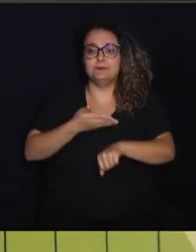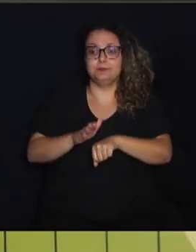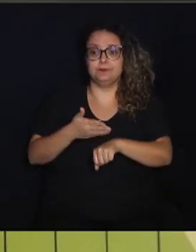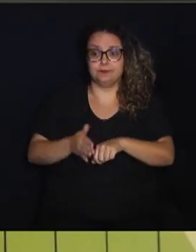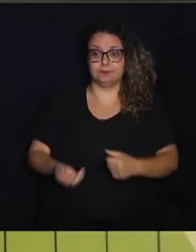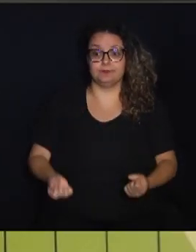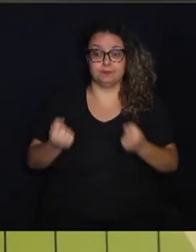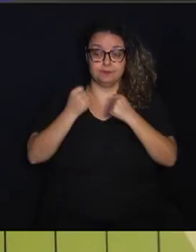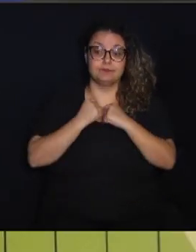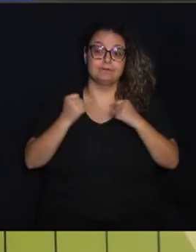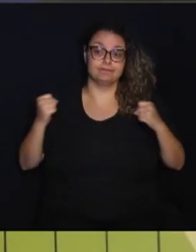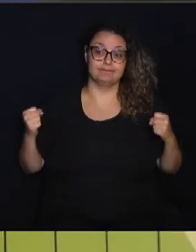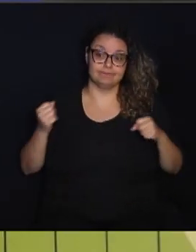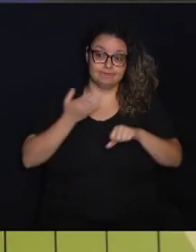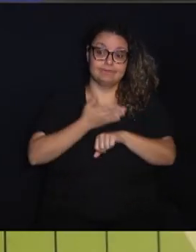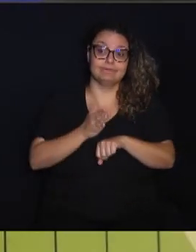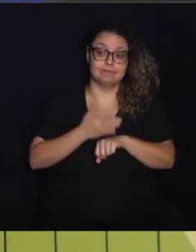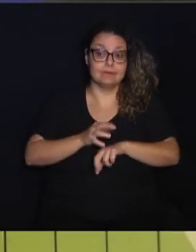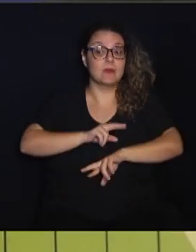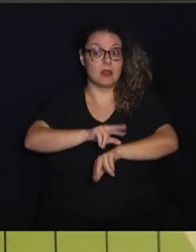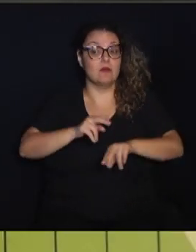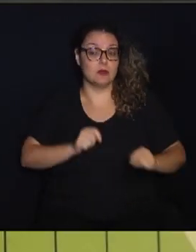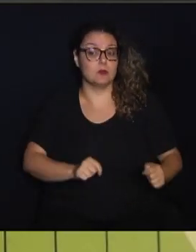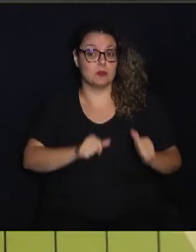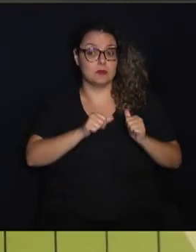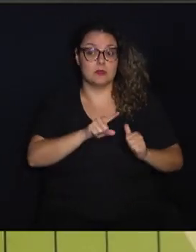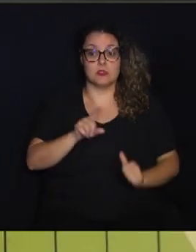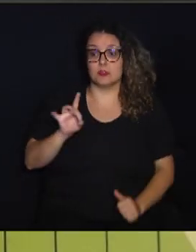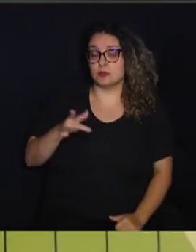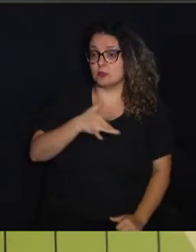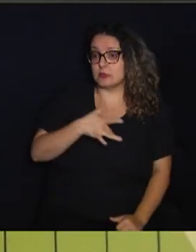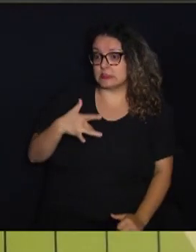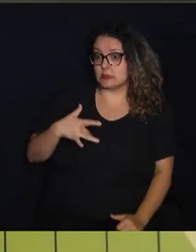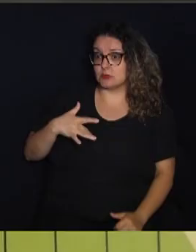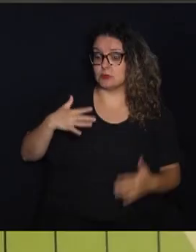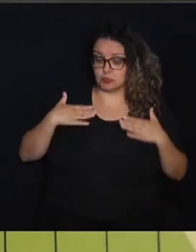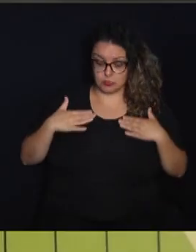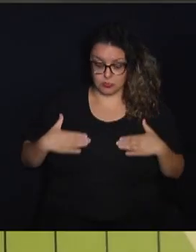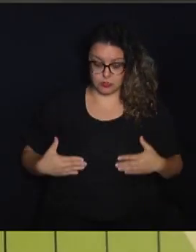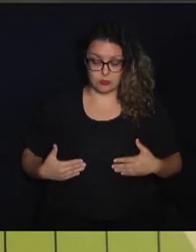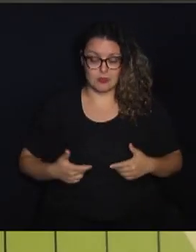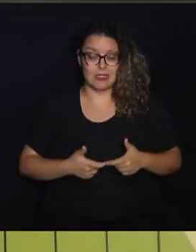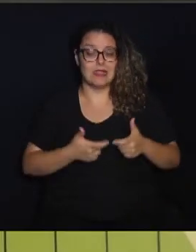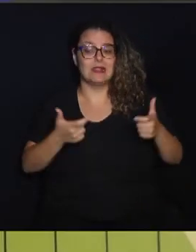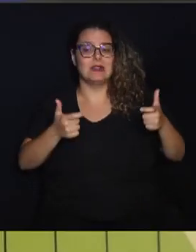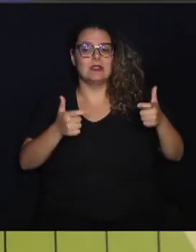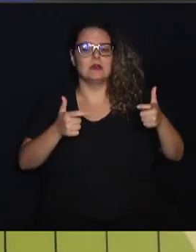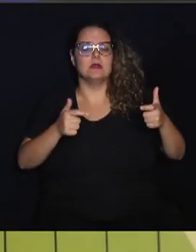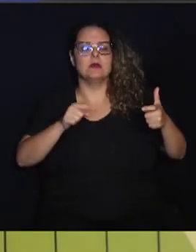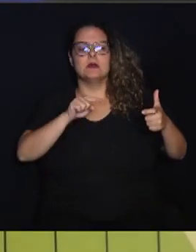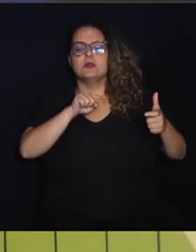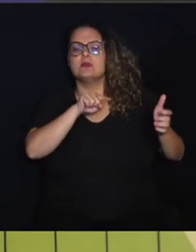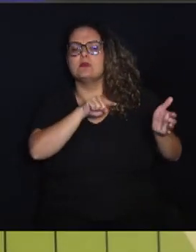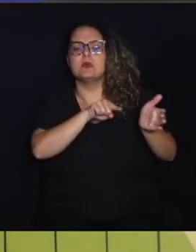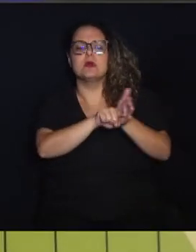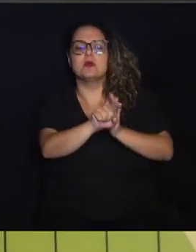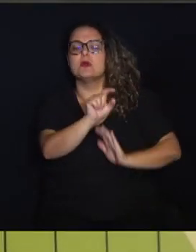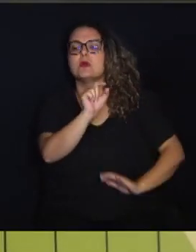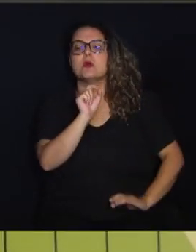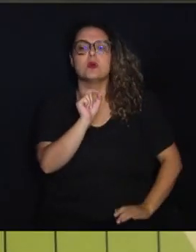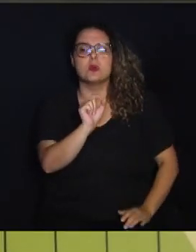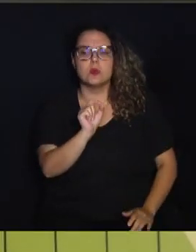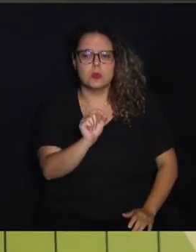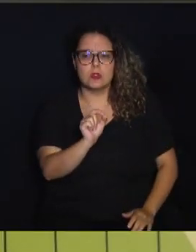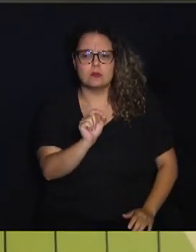exercícios traz inúmeros benefícios, não só para a saúde física. A grande questão é, se sabemos isso que